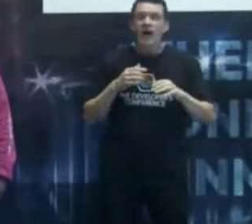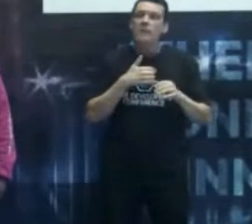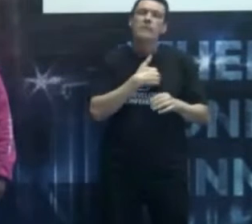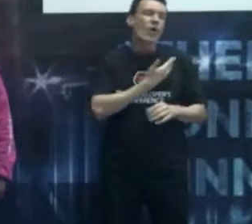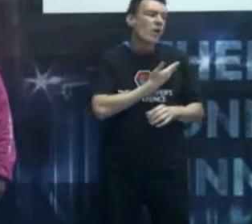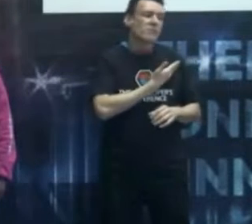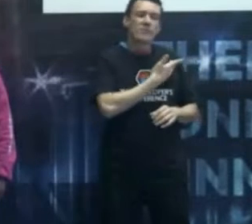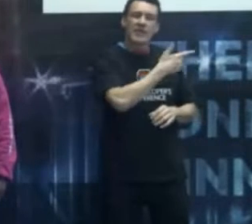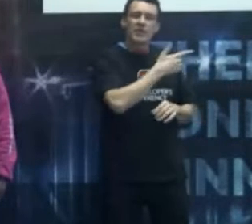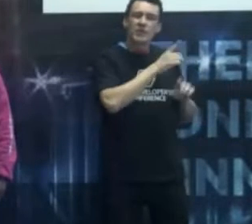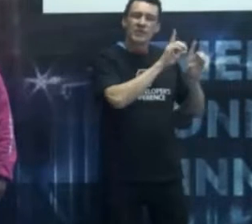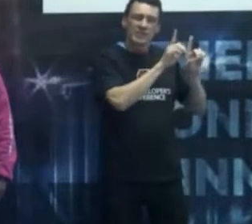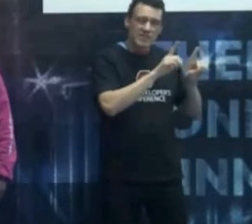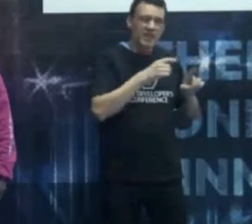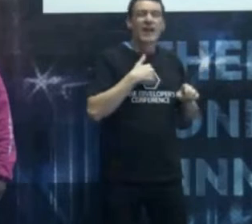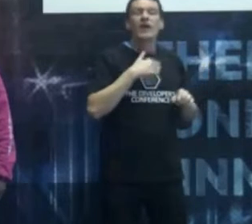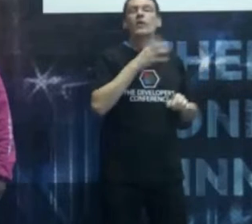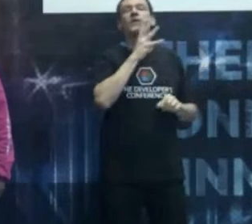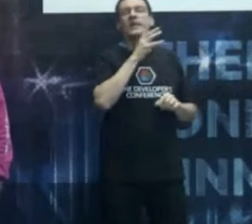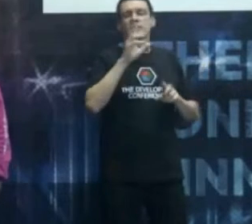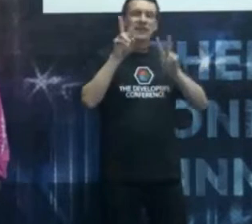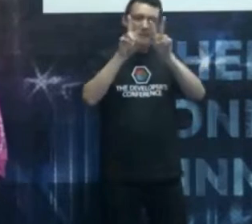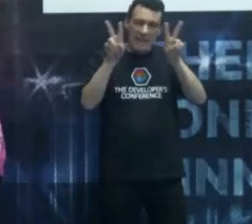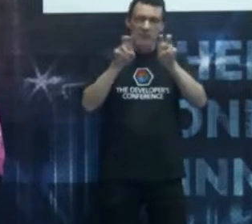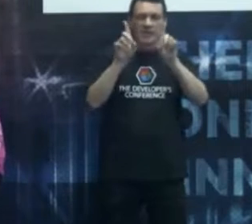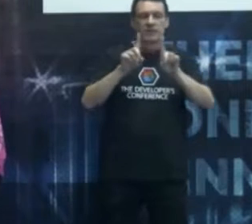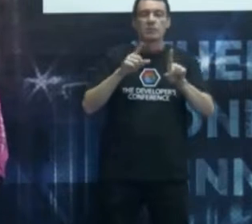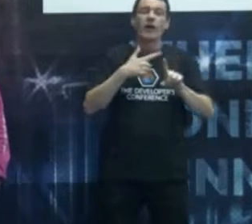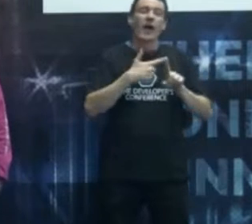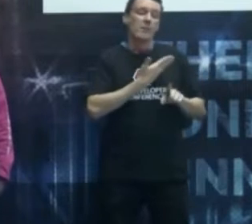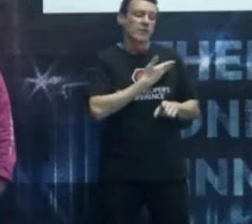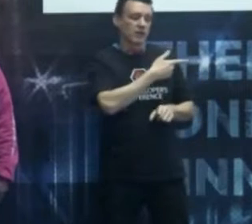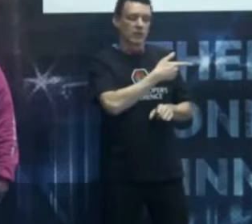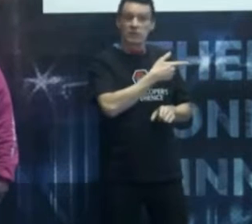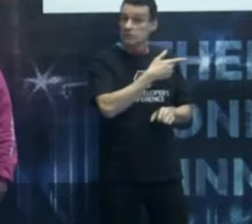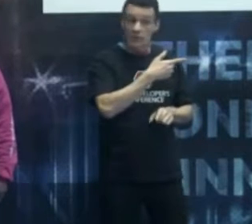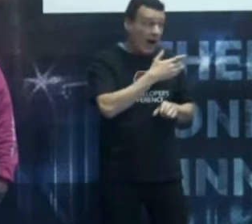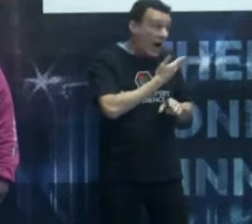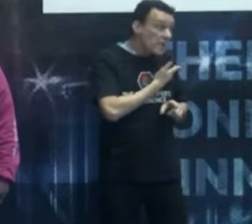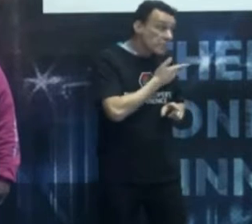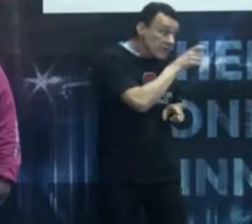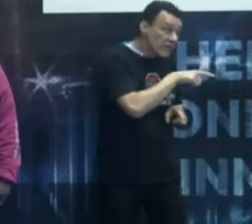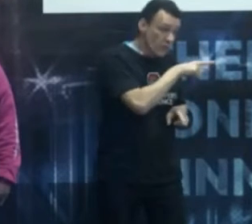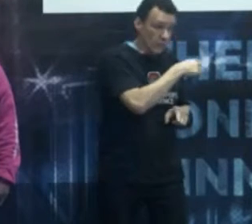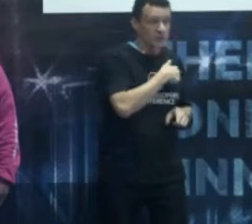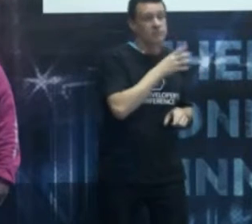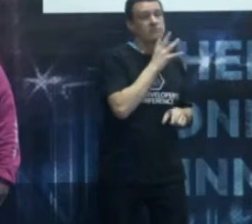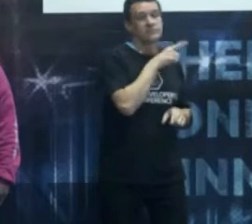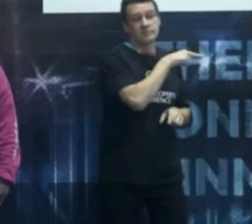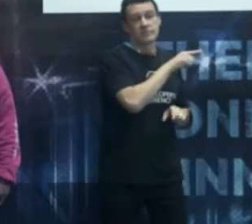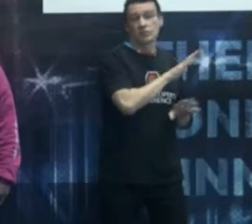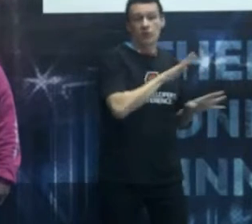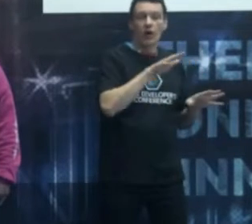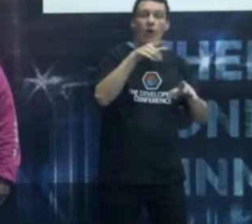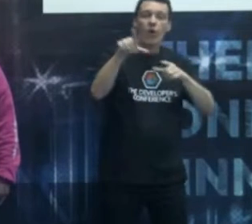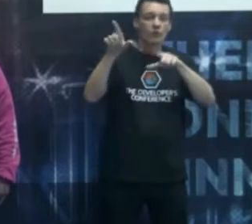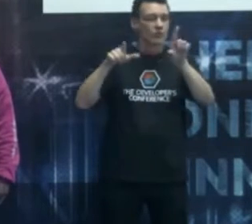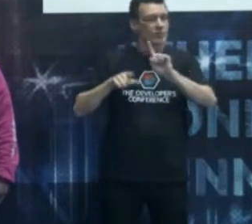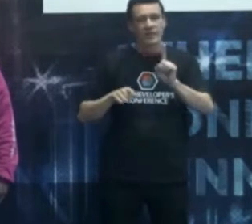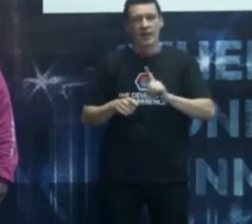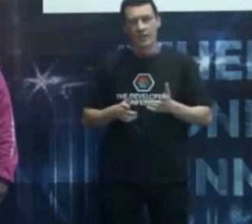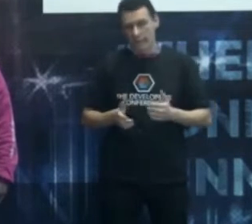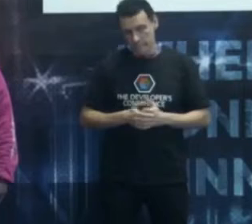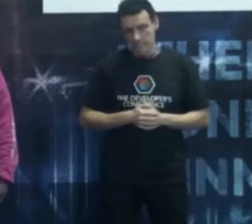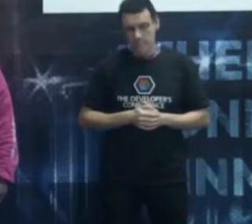seu amigo. Então, a gente generaliza demais a temática de deficiência e isso faz com que a gente perca a perspectiva